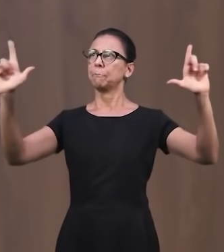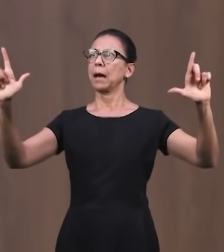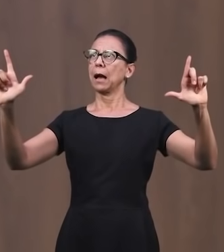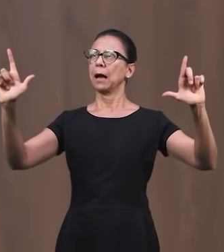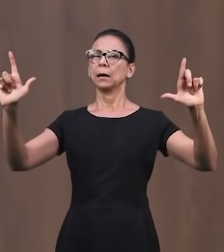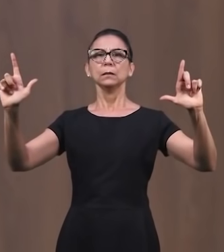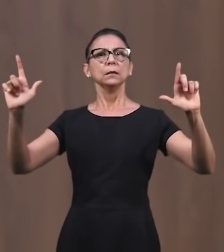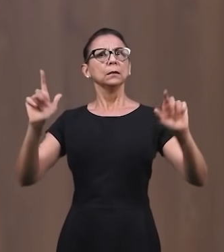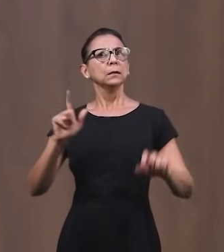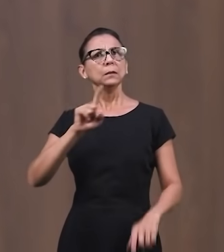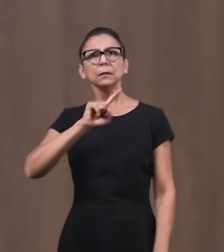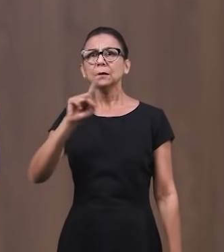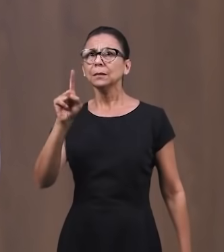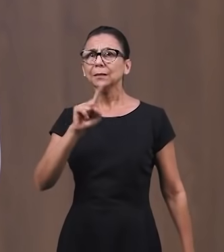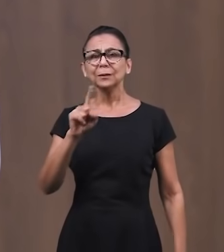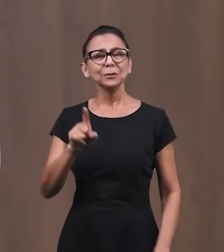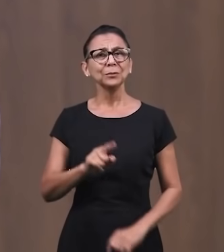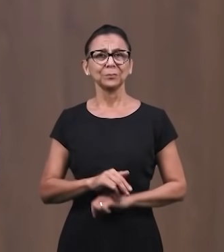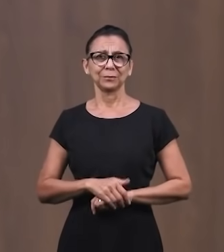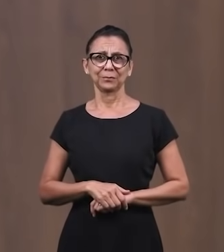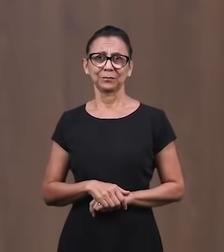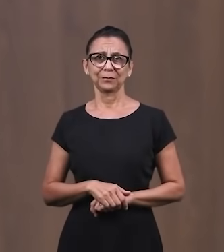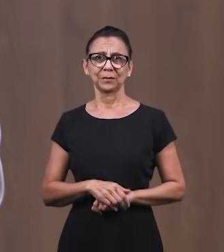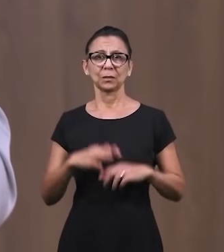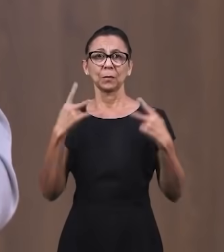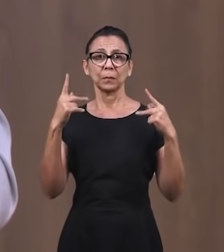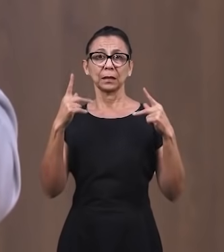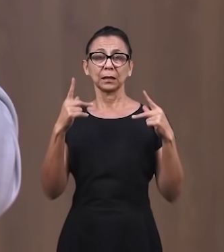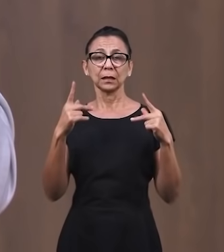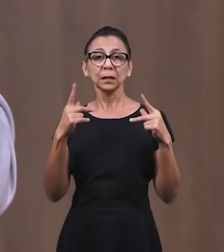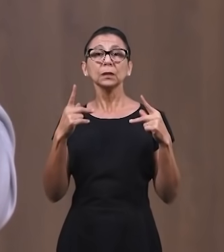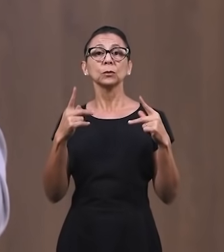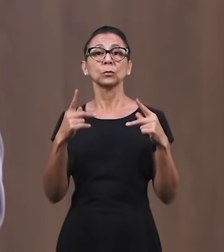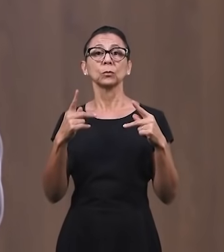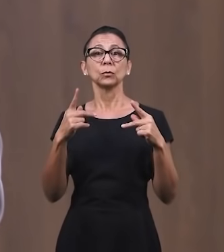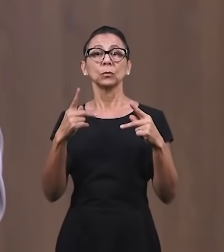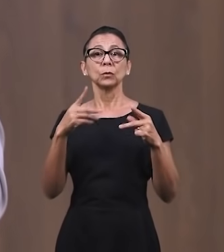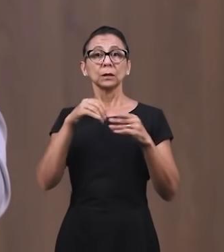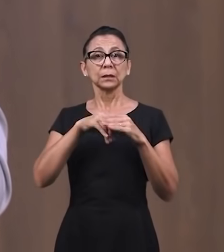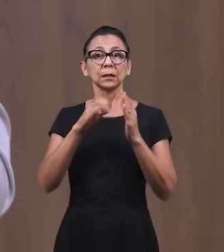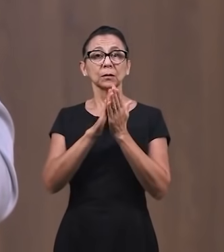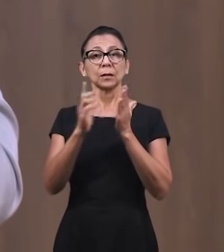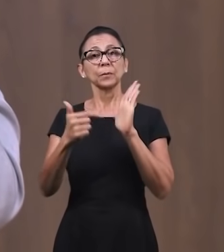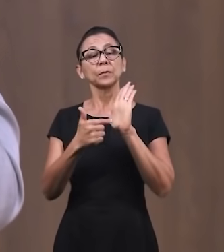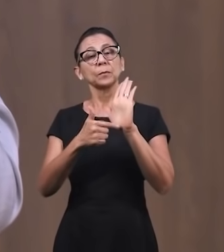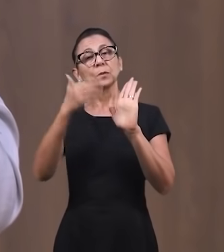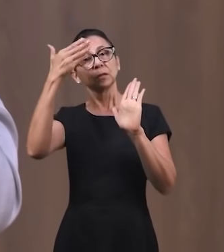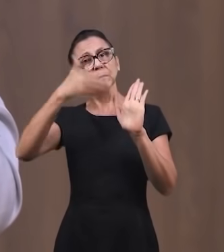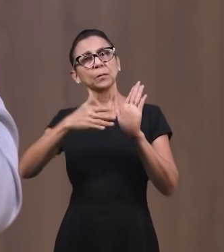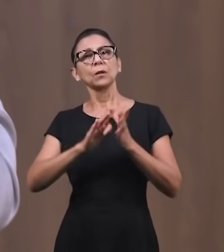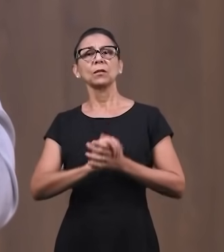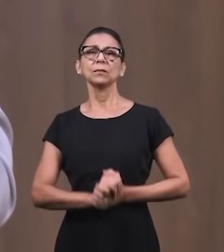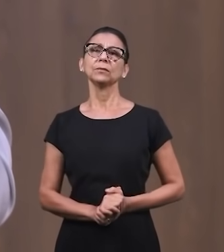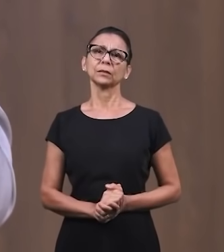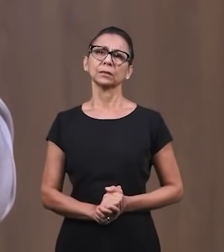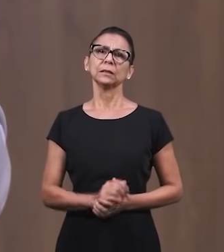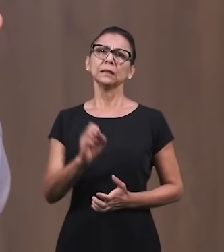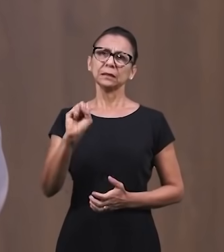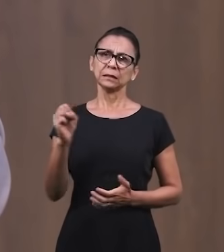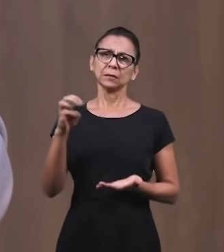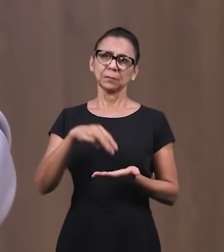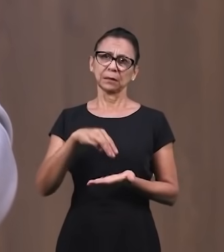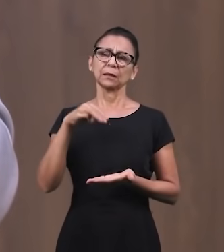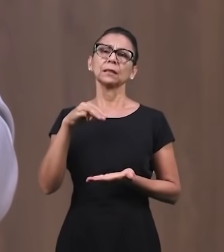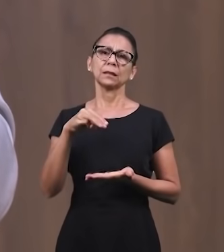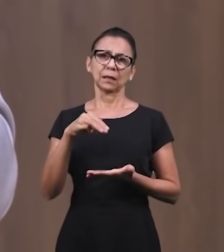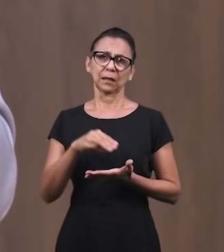estamos pregando Jesus, estamos pregando a bênção do Senhor. De fato, vivemos uma experiência maravilhosa na Igreja Cristã Maranata, esse é o